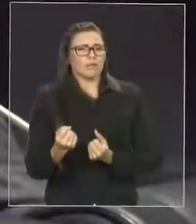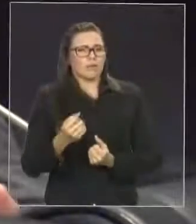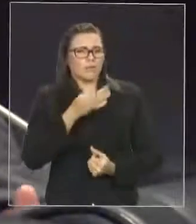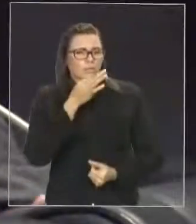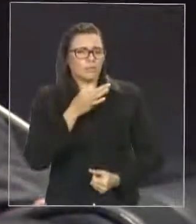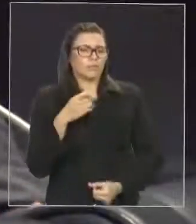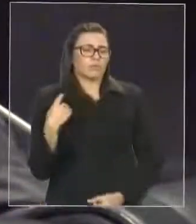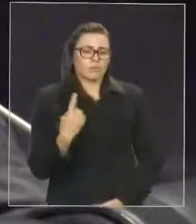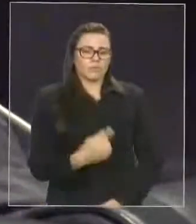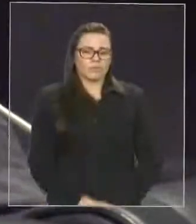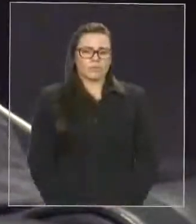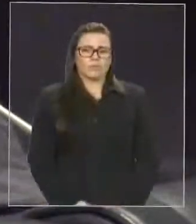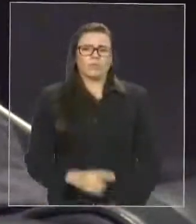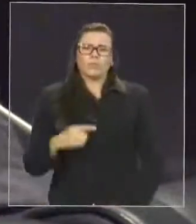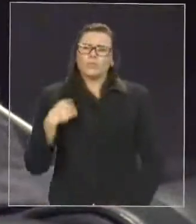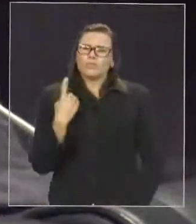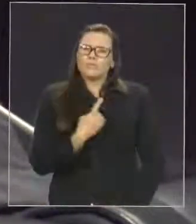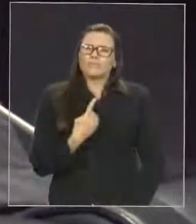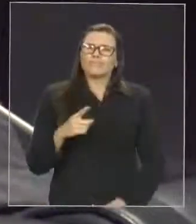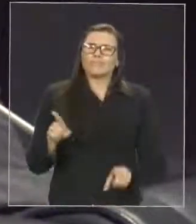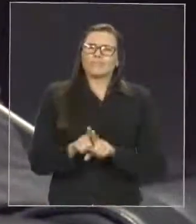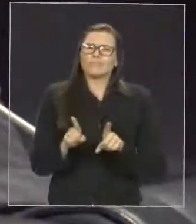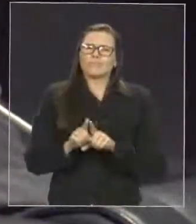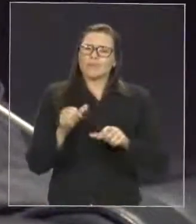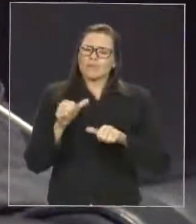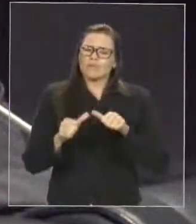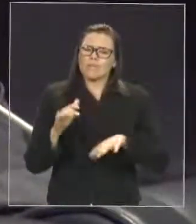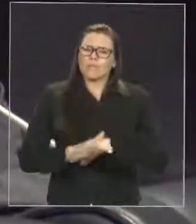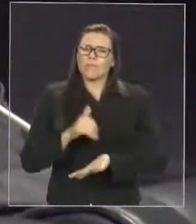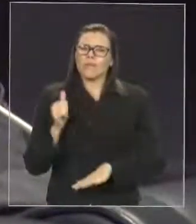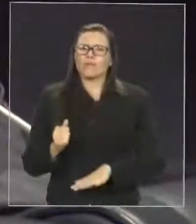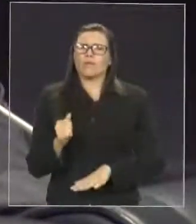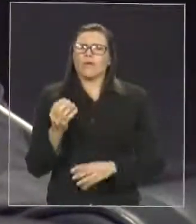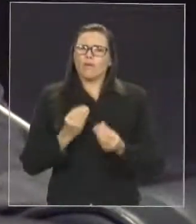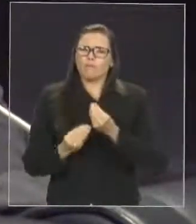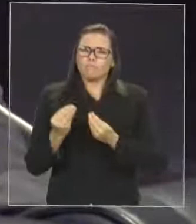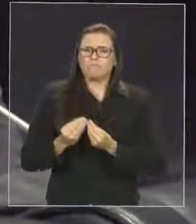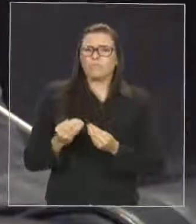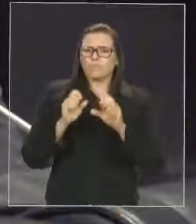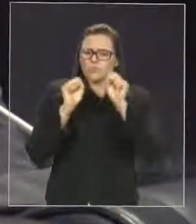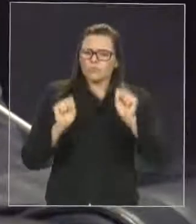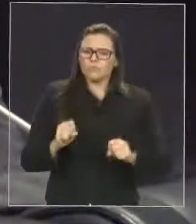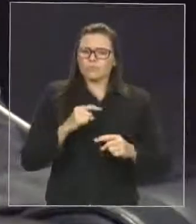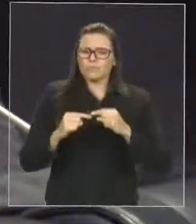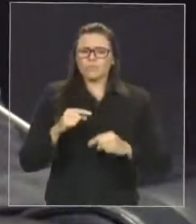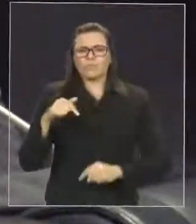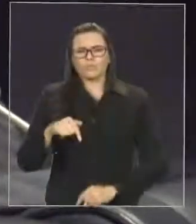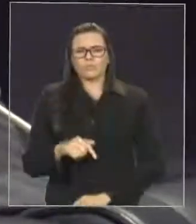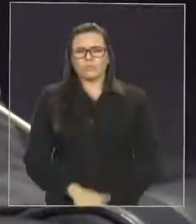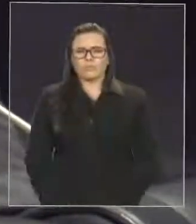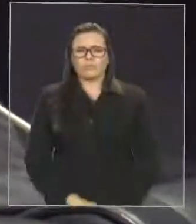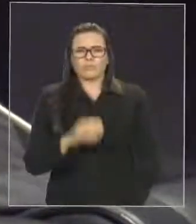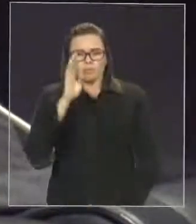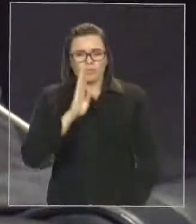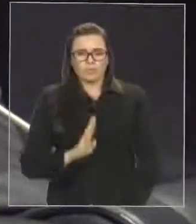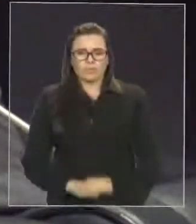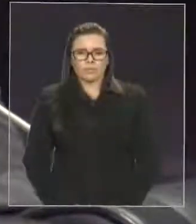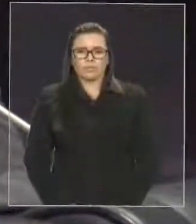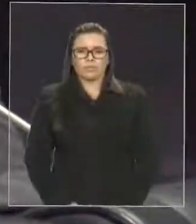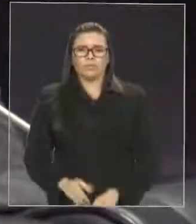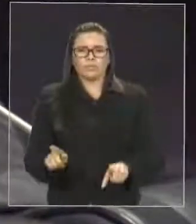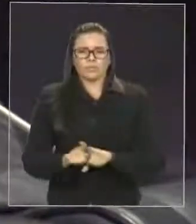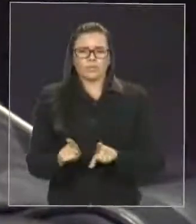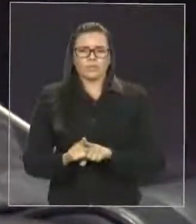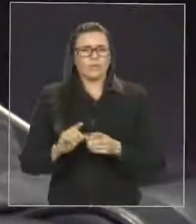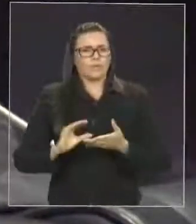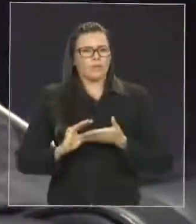daí, fazer uma melhor análise da situação política. O deputado Rubem Júnior colocou da questão do financiamento público, que, segundo